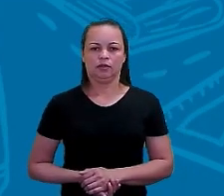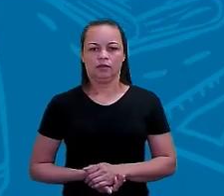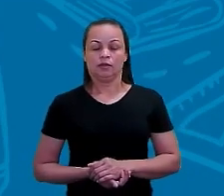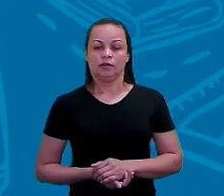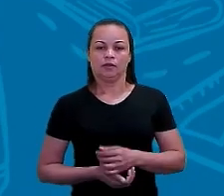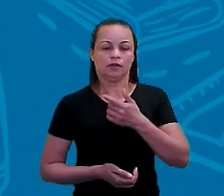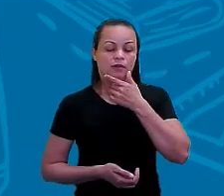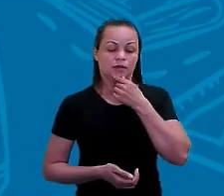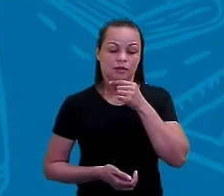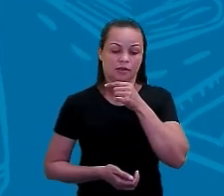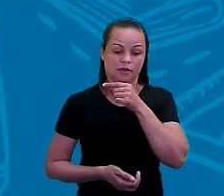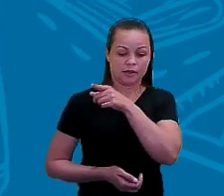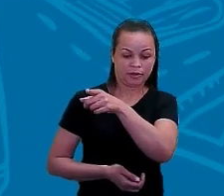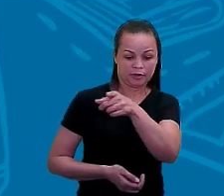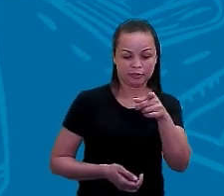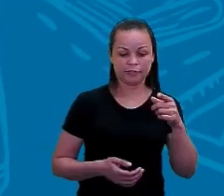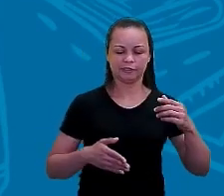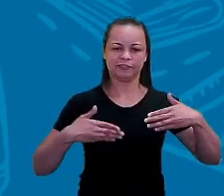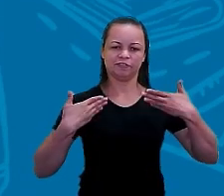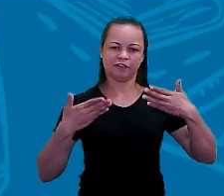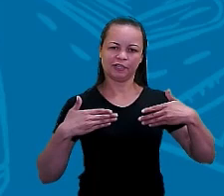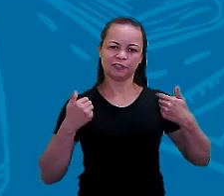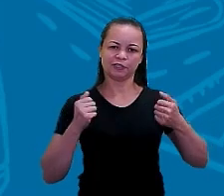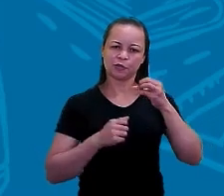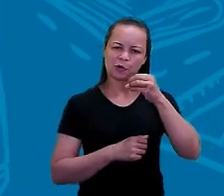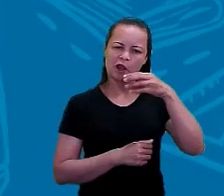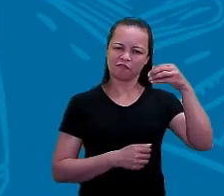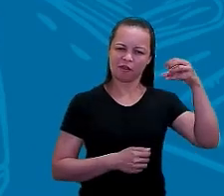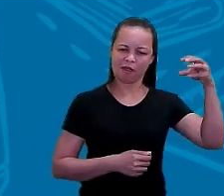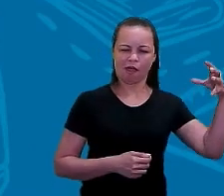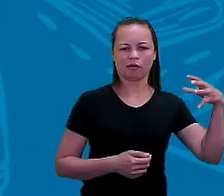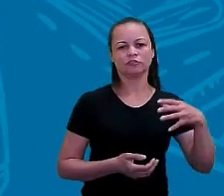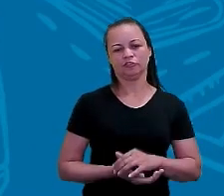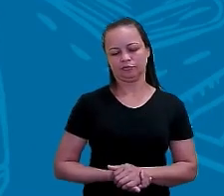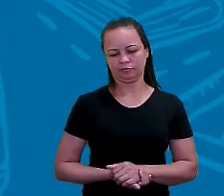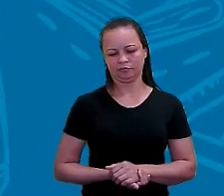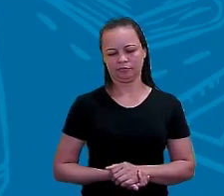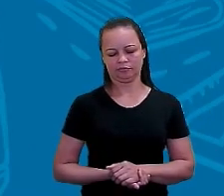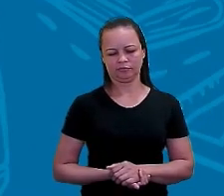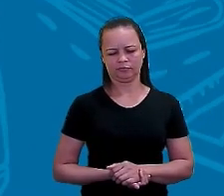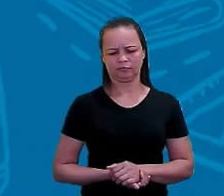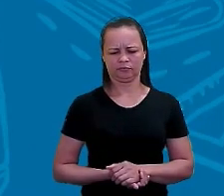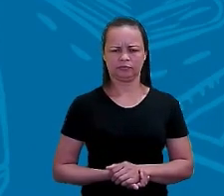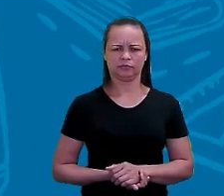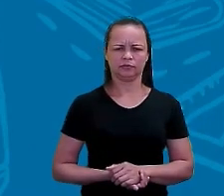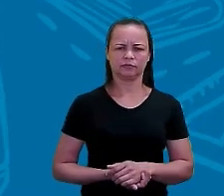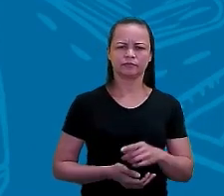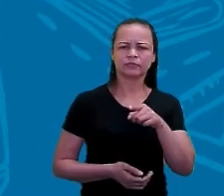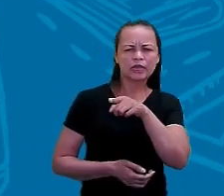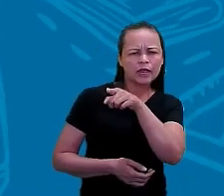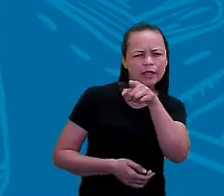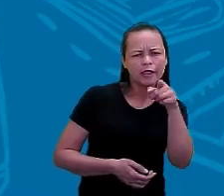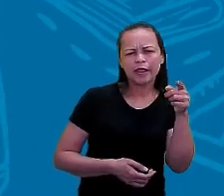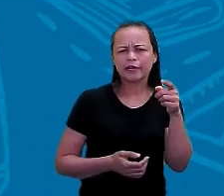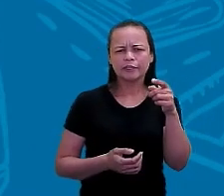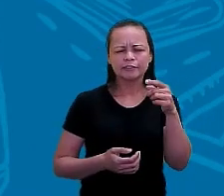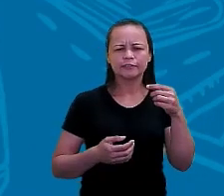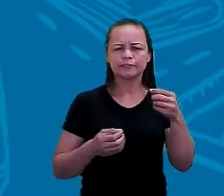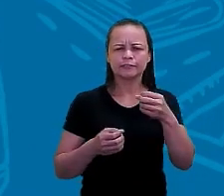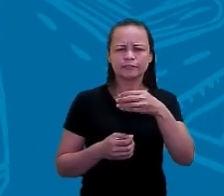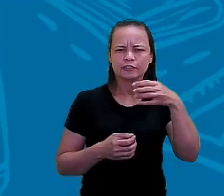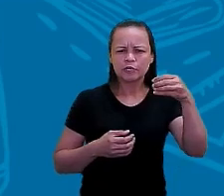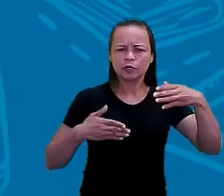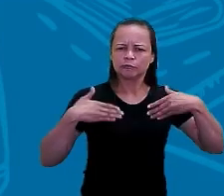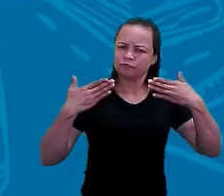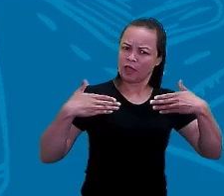se divertiram na viagem. Interrogativa. Did they enjoy the trip? Olha aí, did no início.